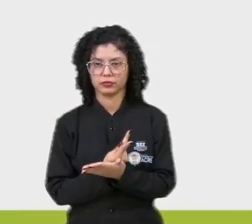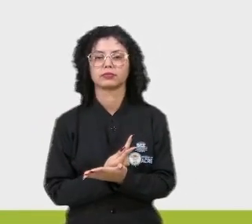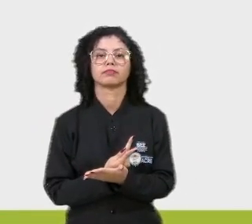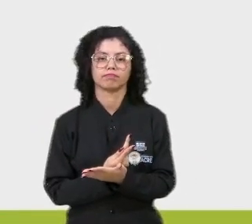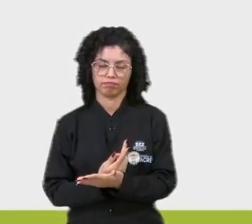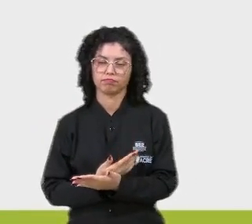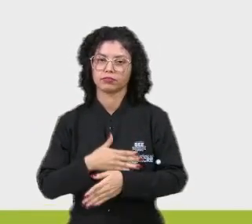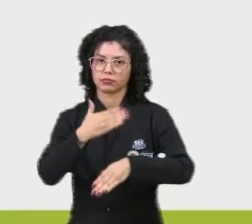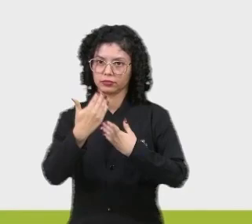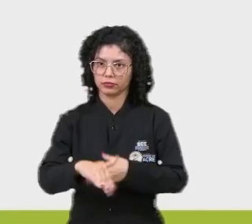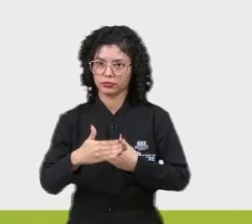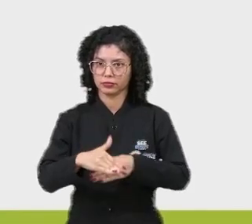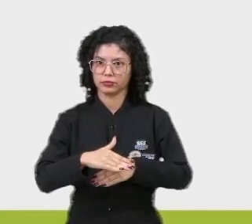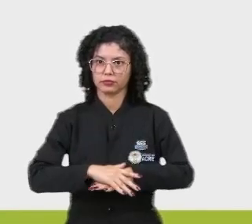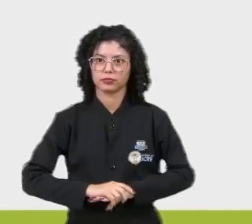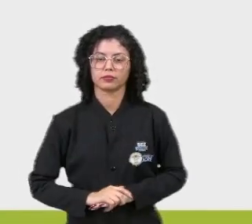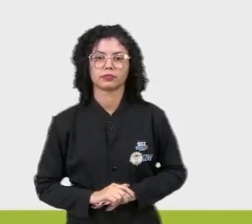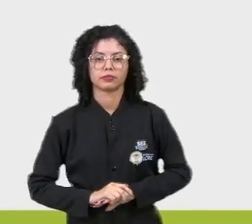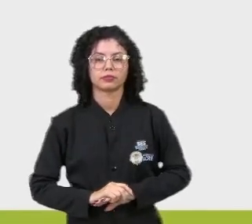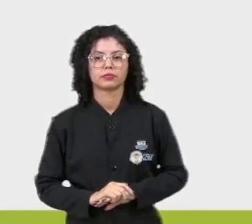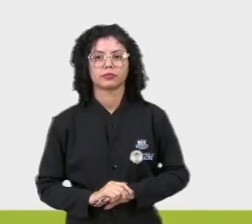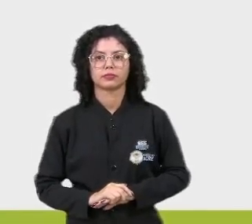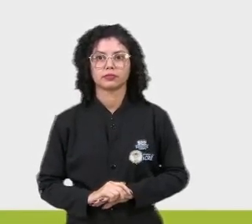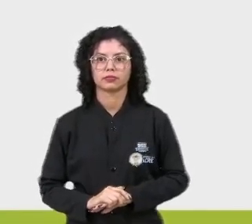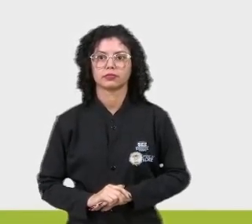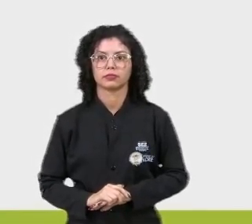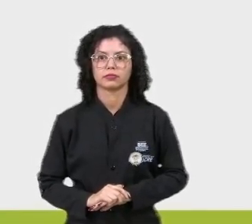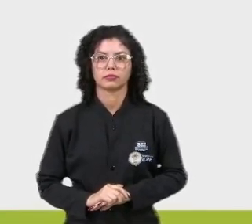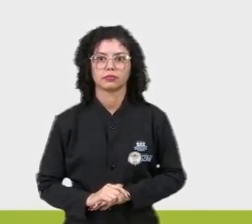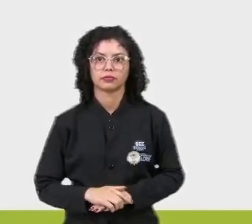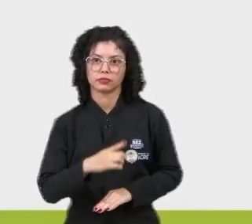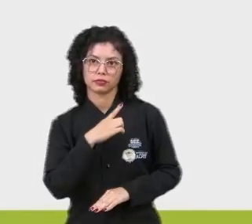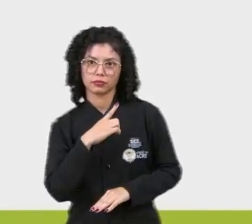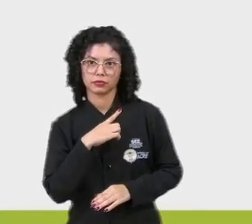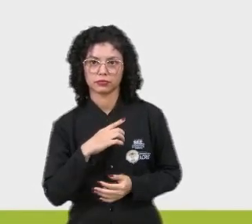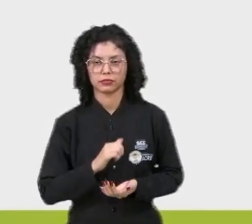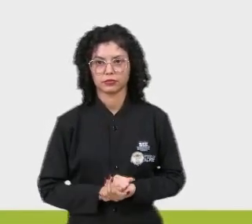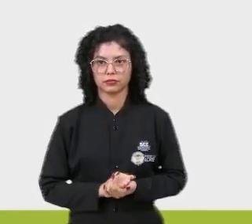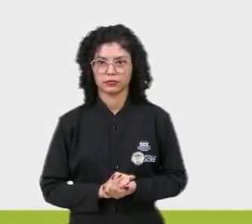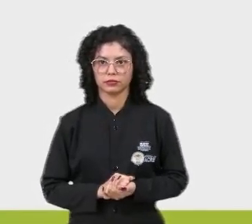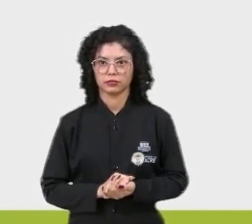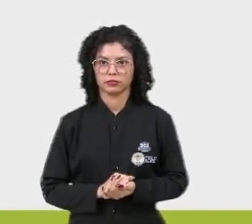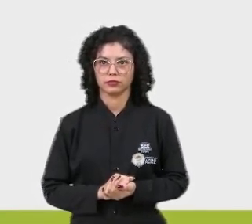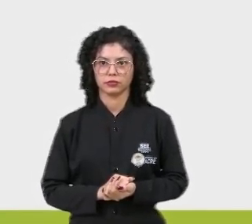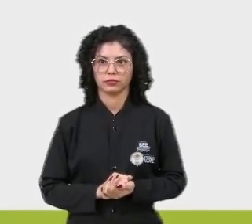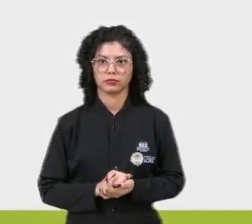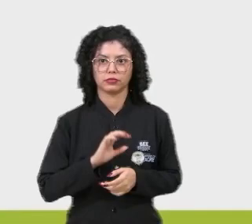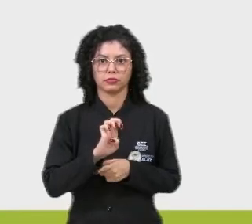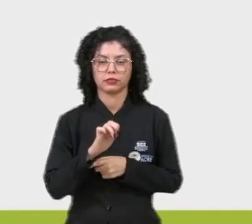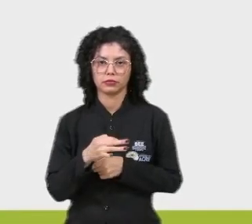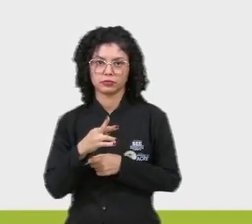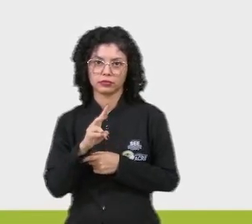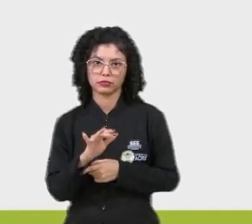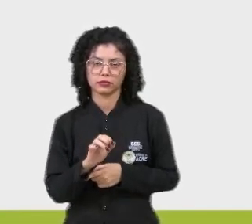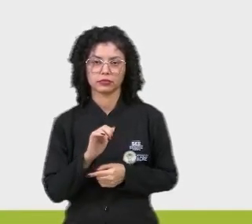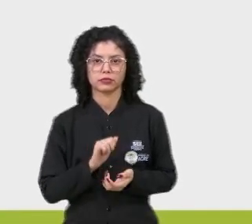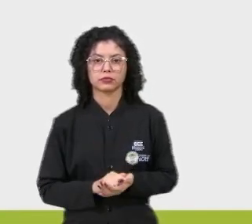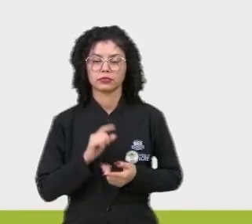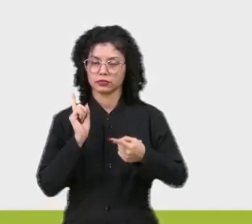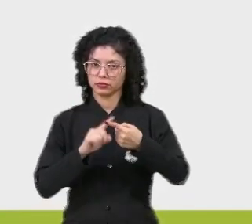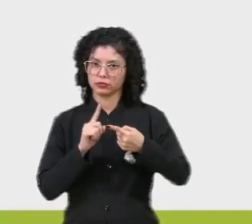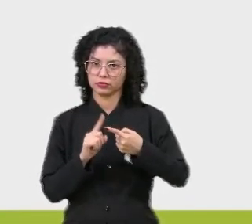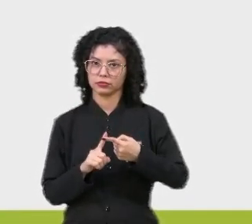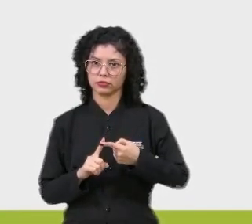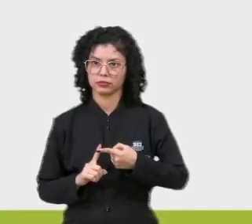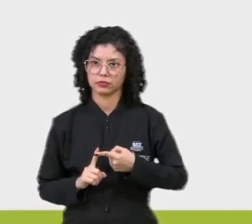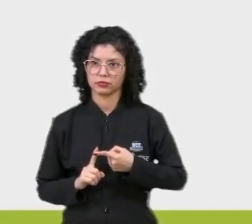errar lá na hora da prova nós temos iminente e nós temos eminente um que diz que é algo